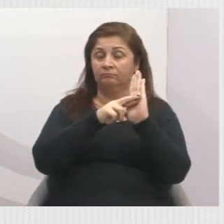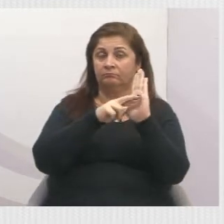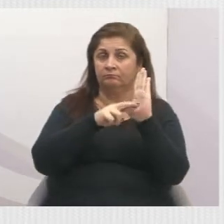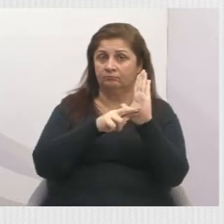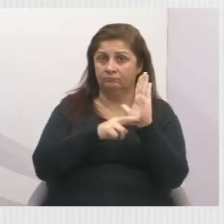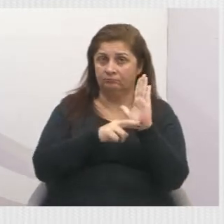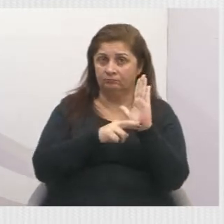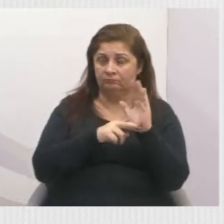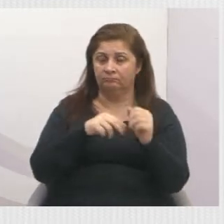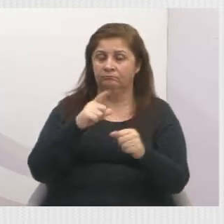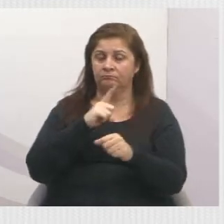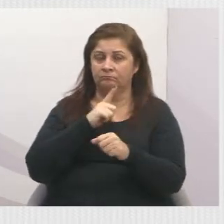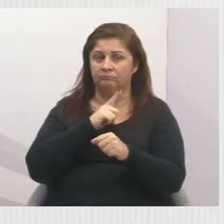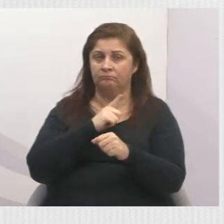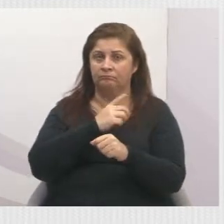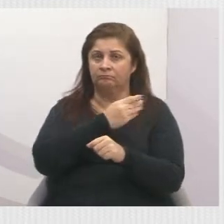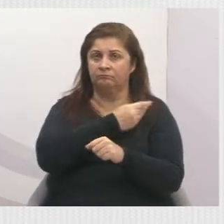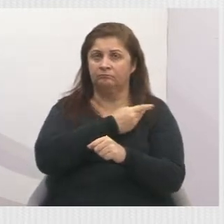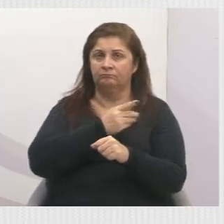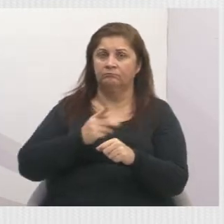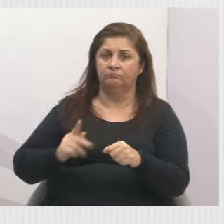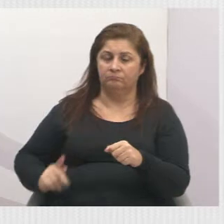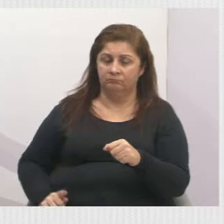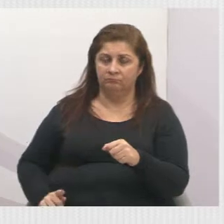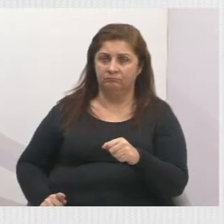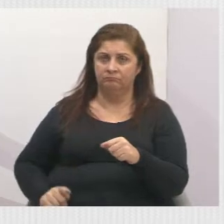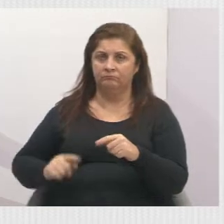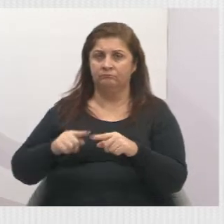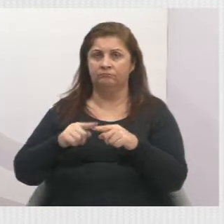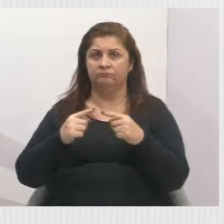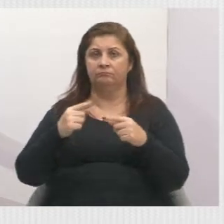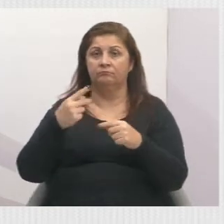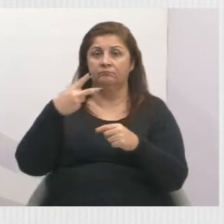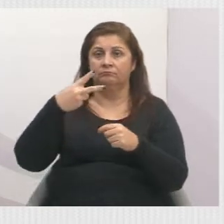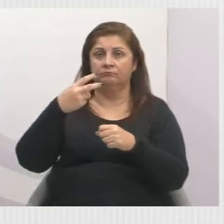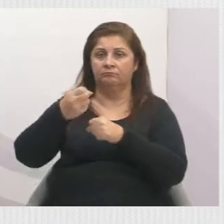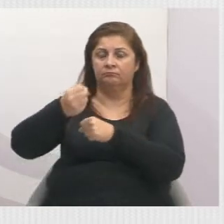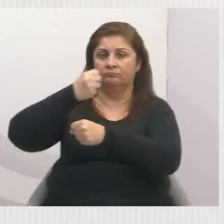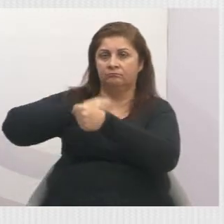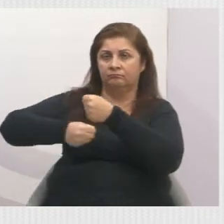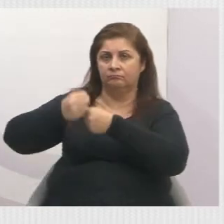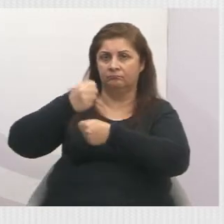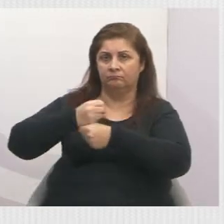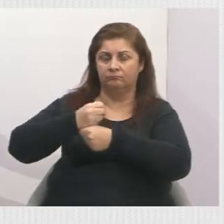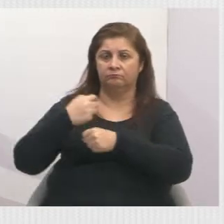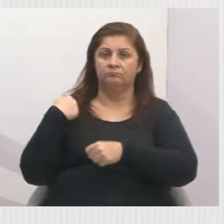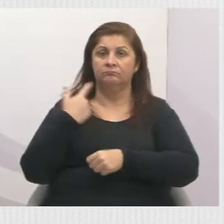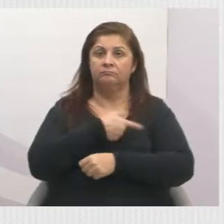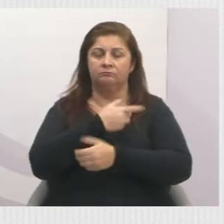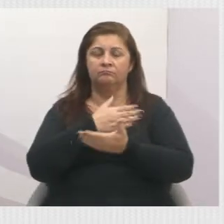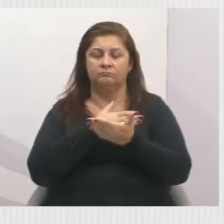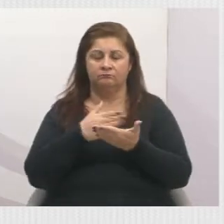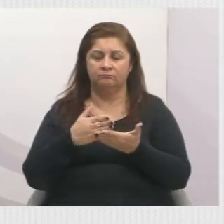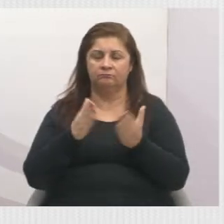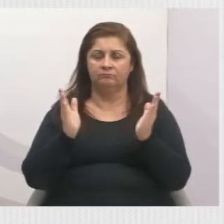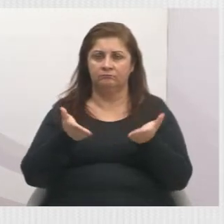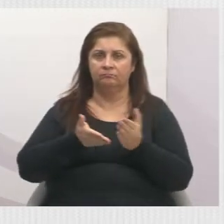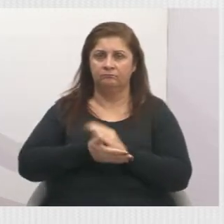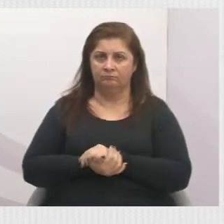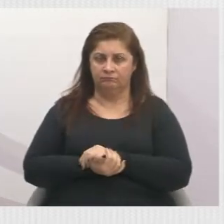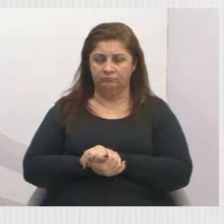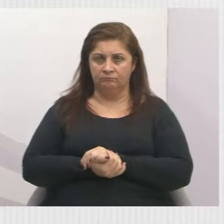adotada pela União, mas há 2 anos atrás. Nós vamos adotar agora para vigorar a partir de